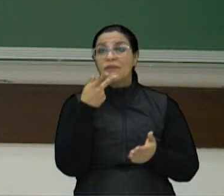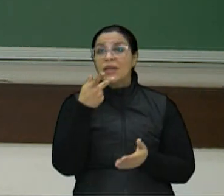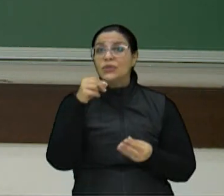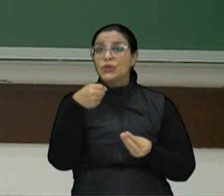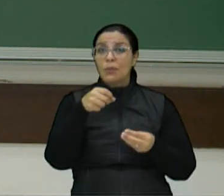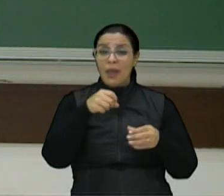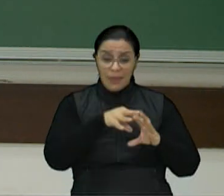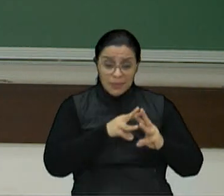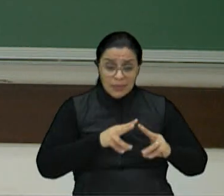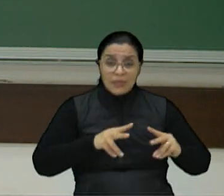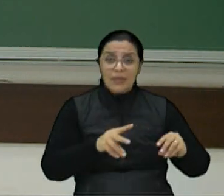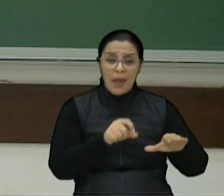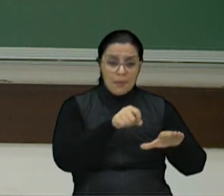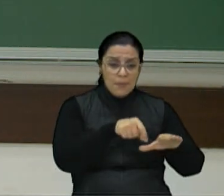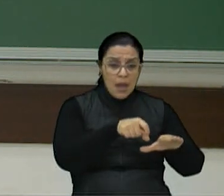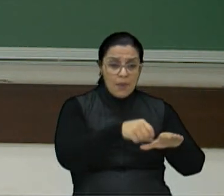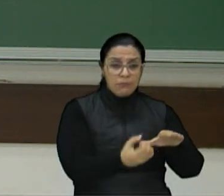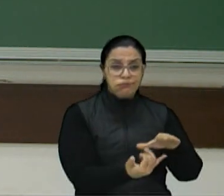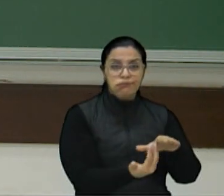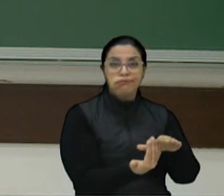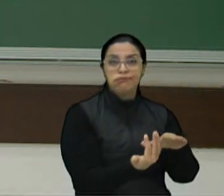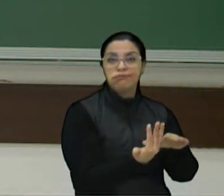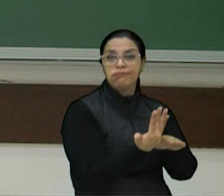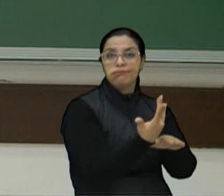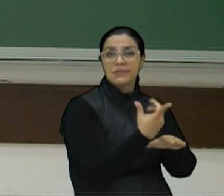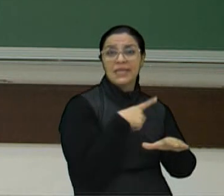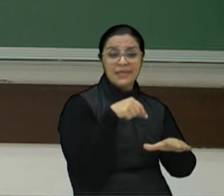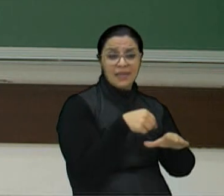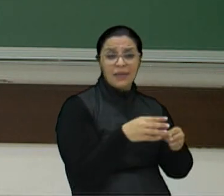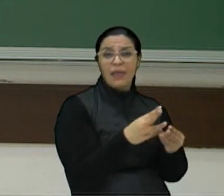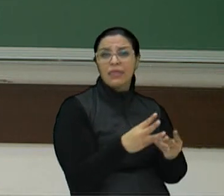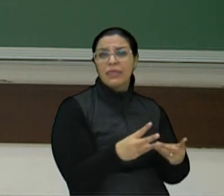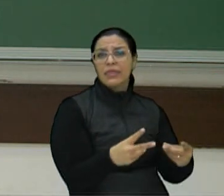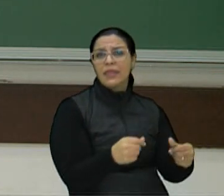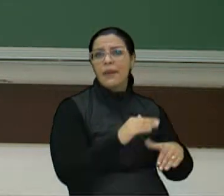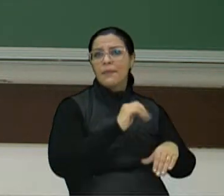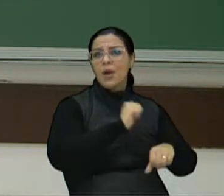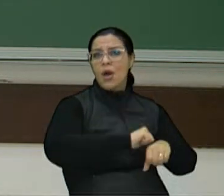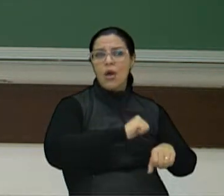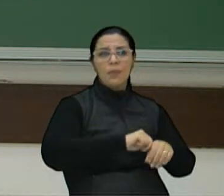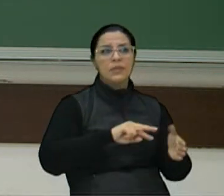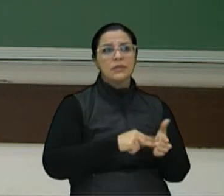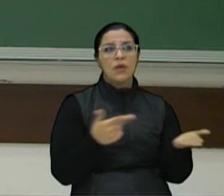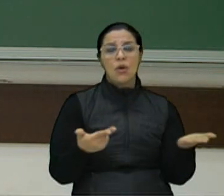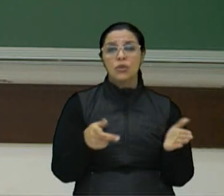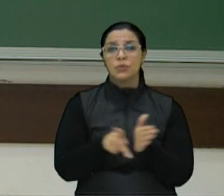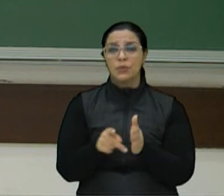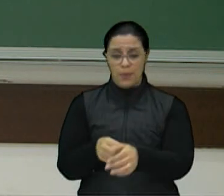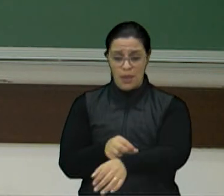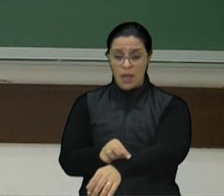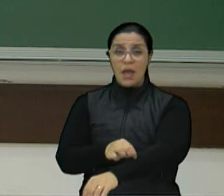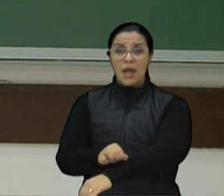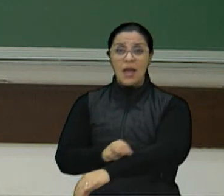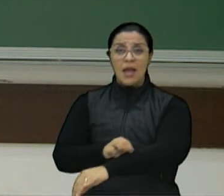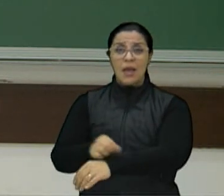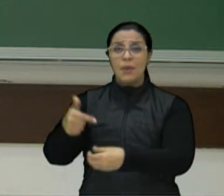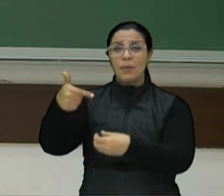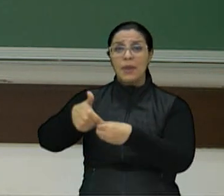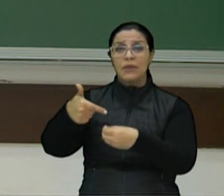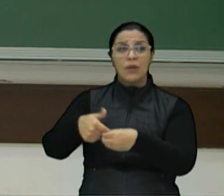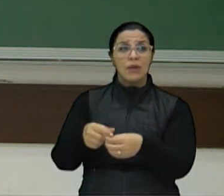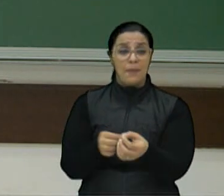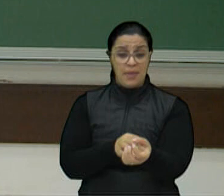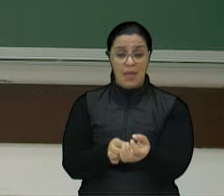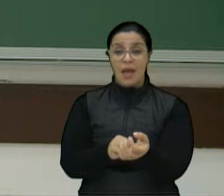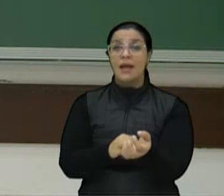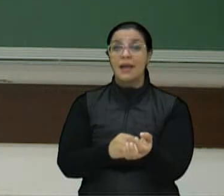vêm as nossas coisas. Esse aqui não é porque o jaleco é petróleo, mas a minha camisa